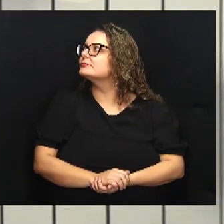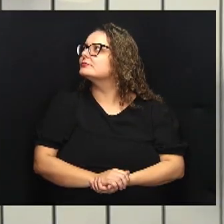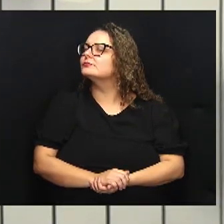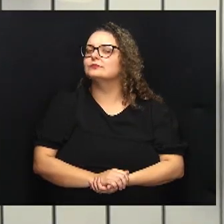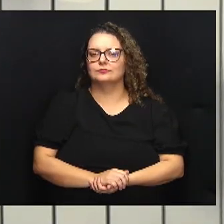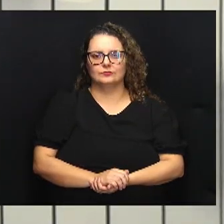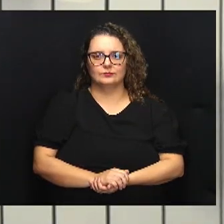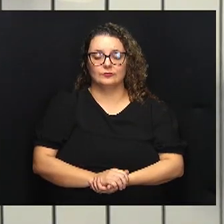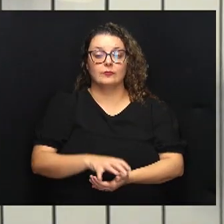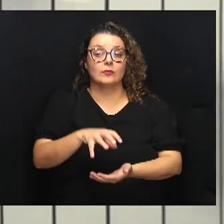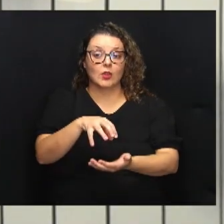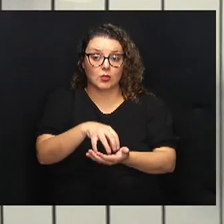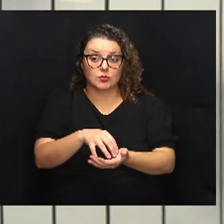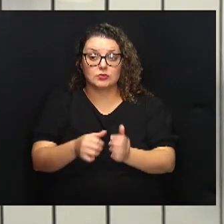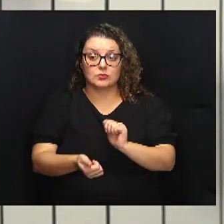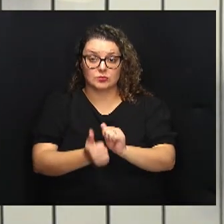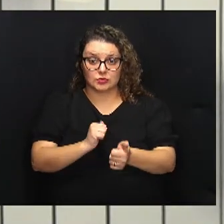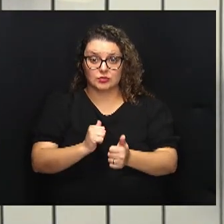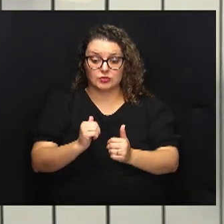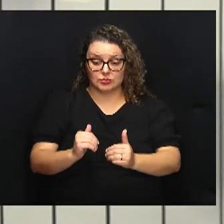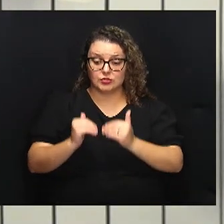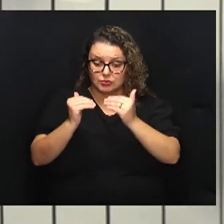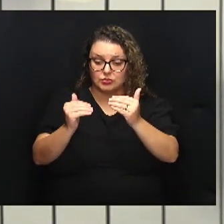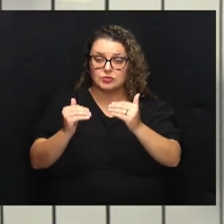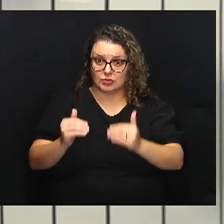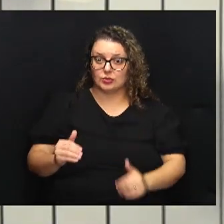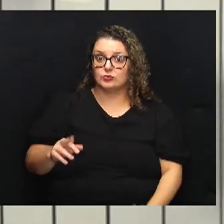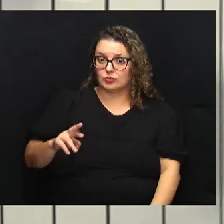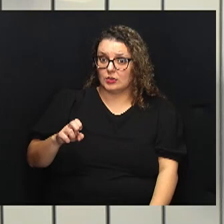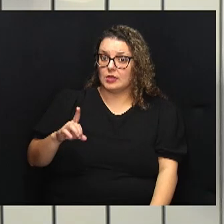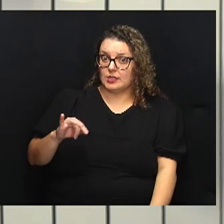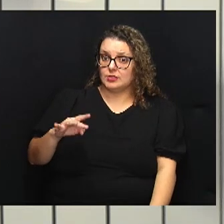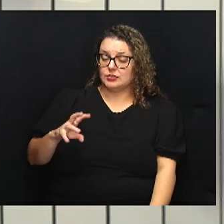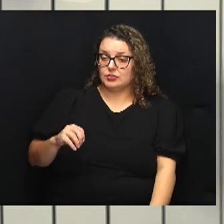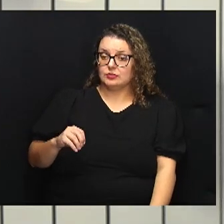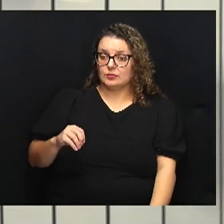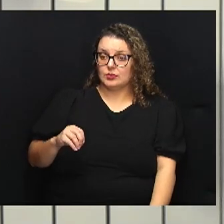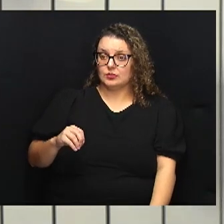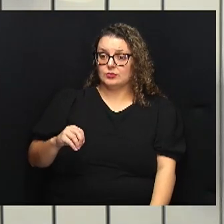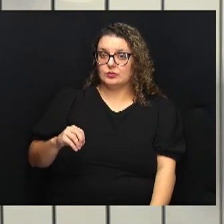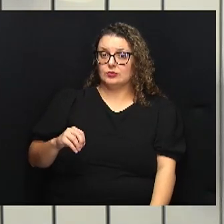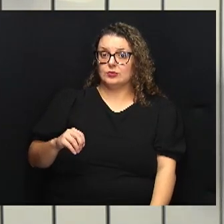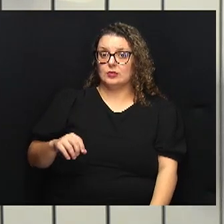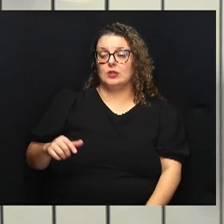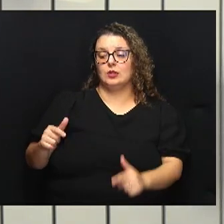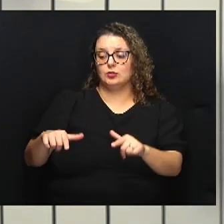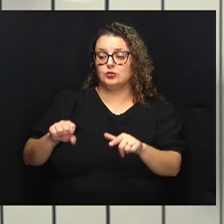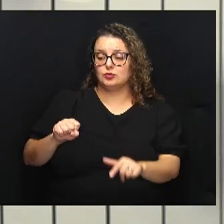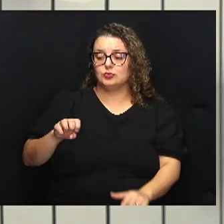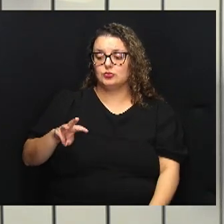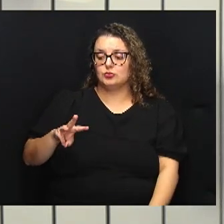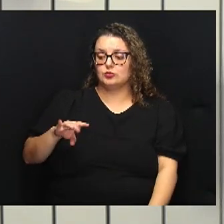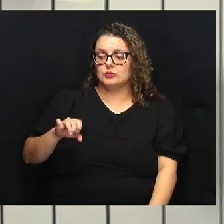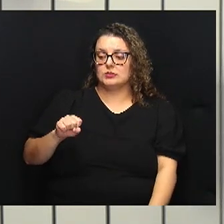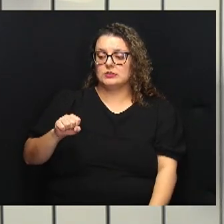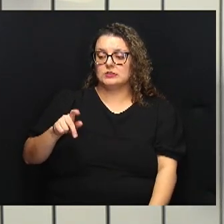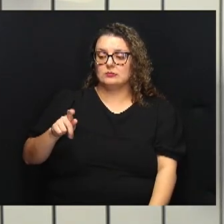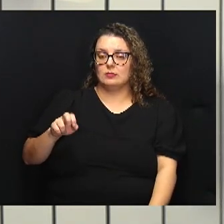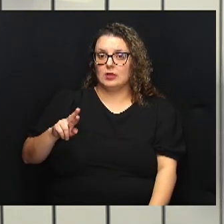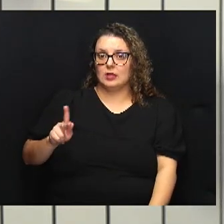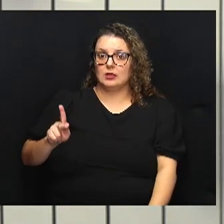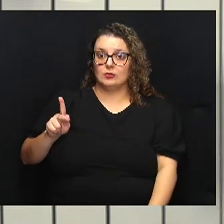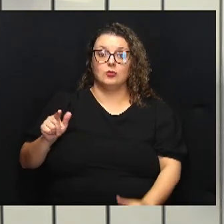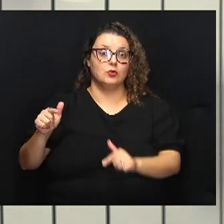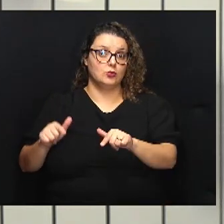O Centro Esportivo de Alto Rendimento de Campinas, localizado no Swiss Park, foi idealizado como um espaço